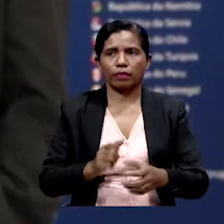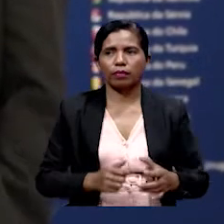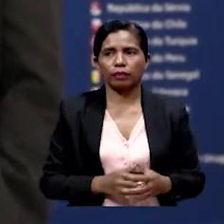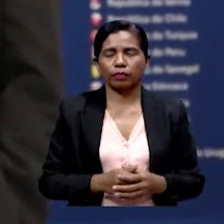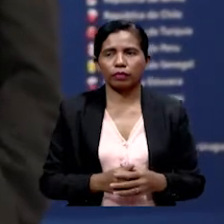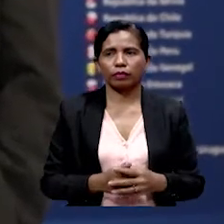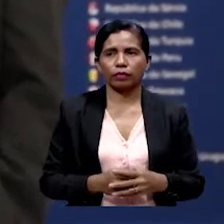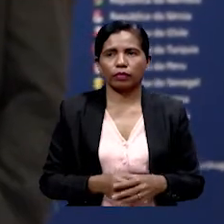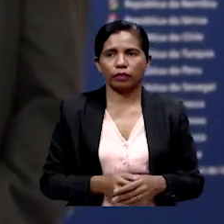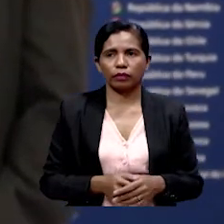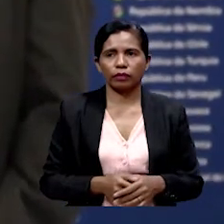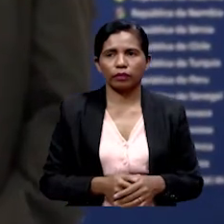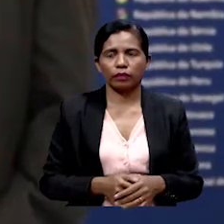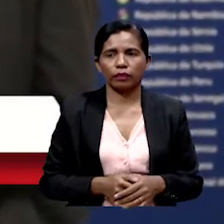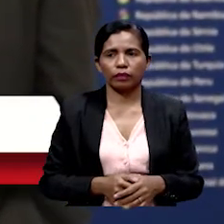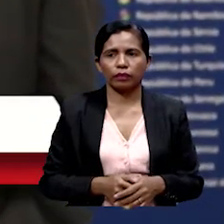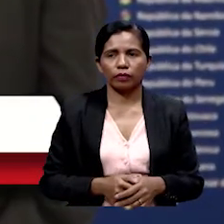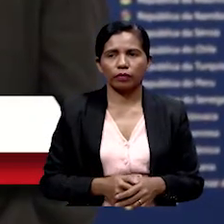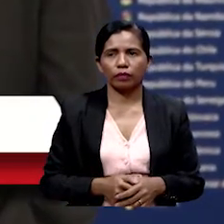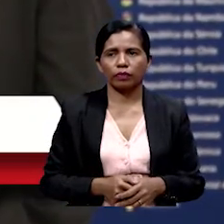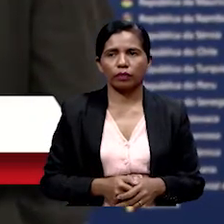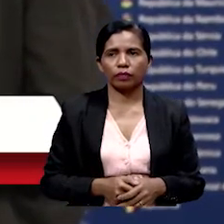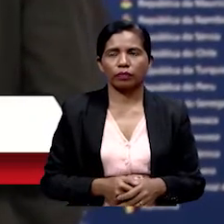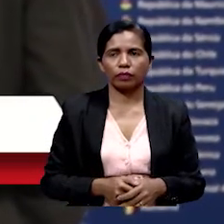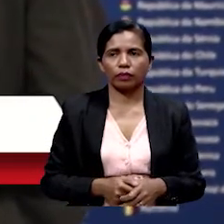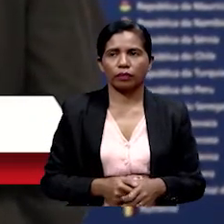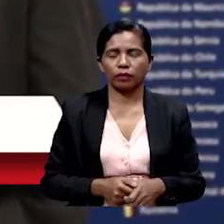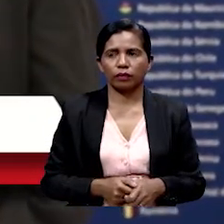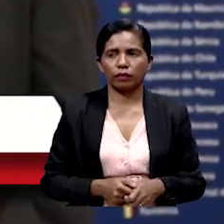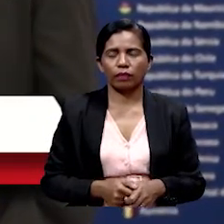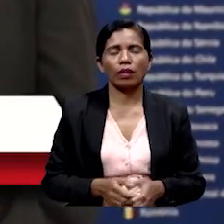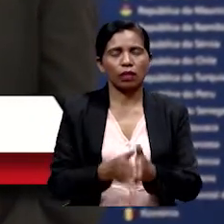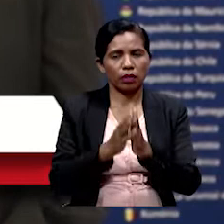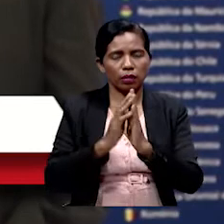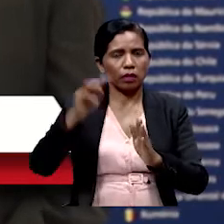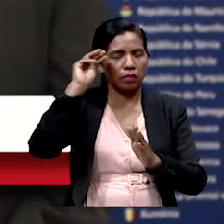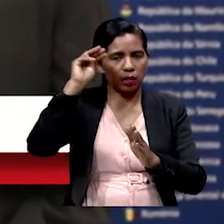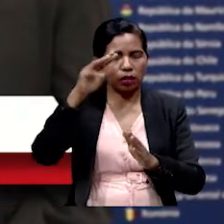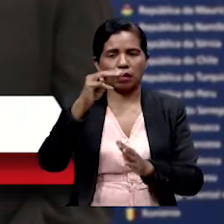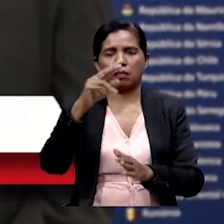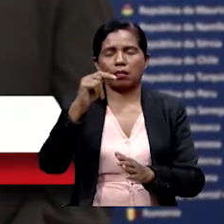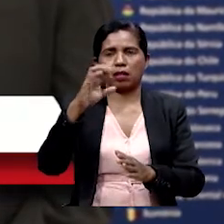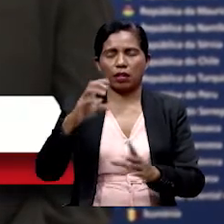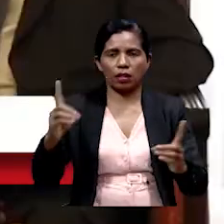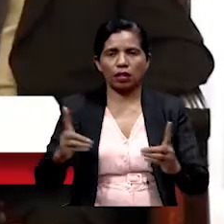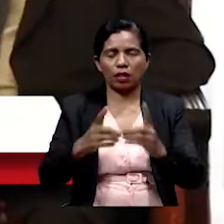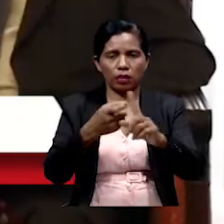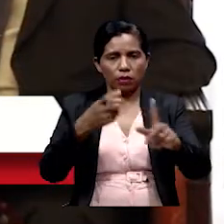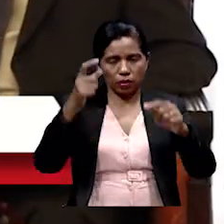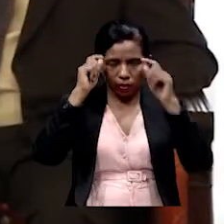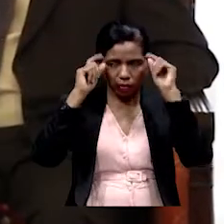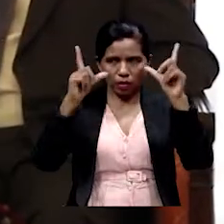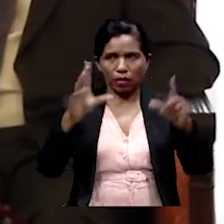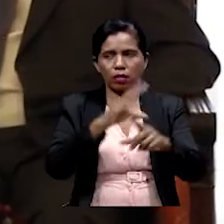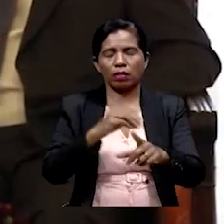momento muito especial, tenho a honra de receber o Sr. Ministro dos Estrangeiros da Cooperação de Timor-Leste, Dr.